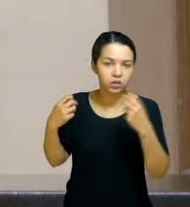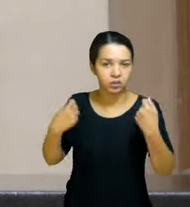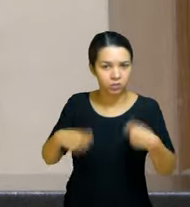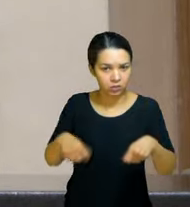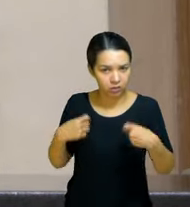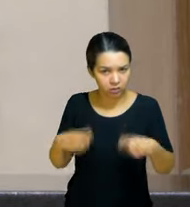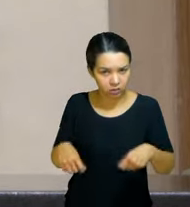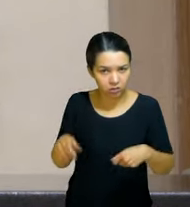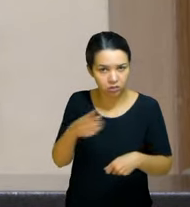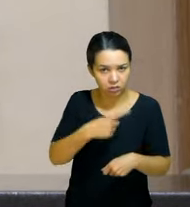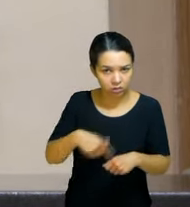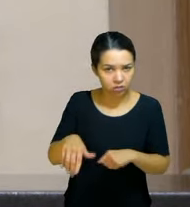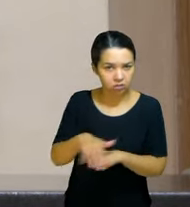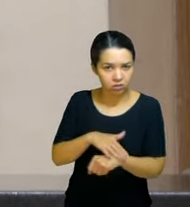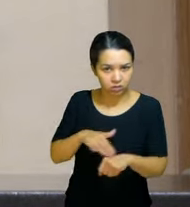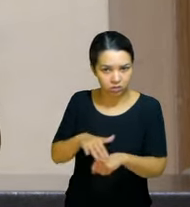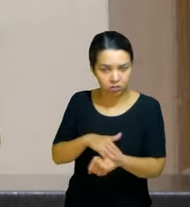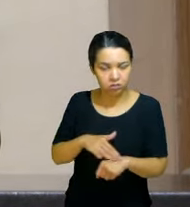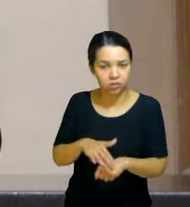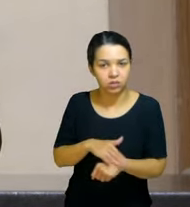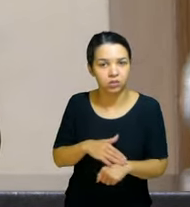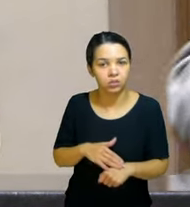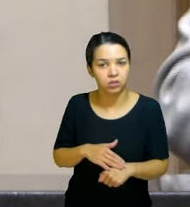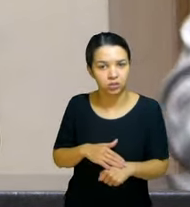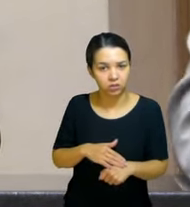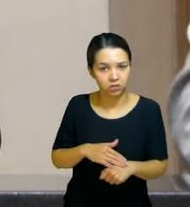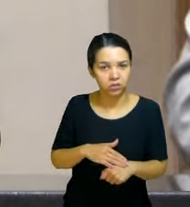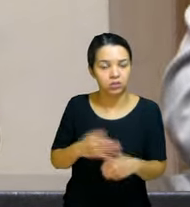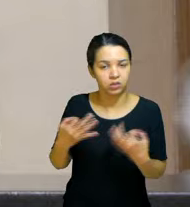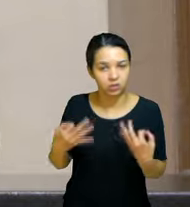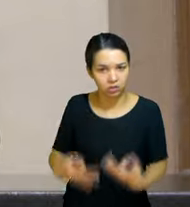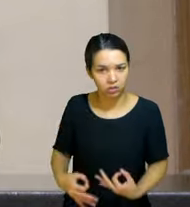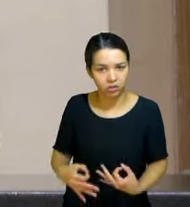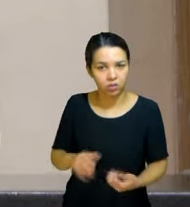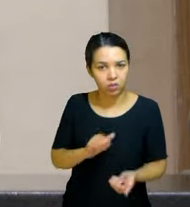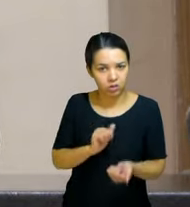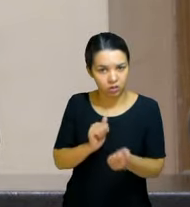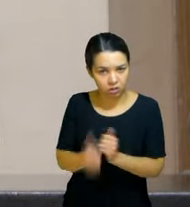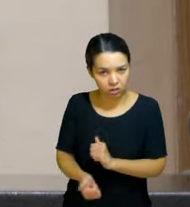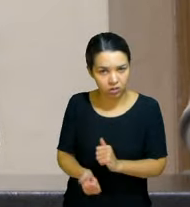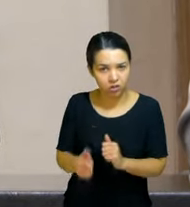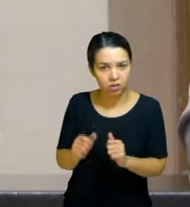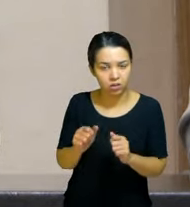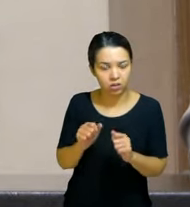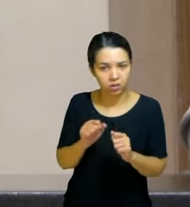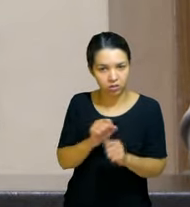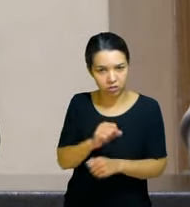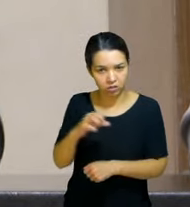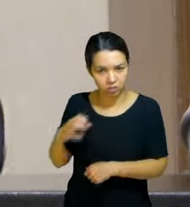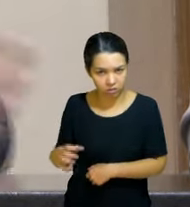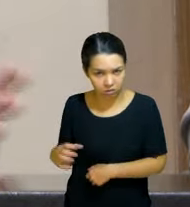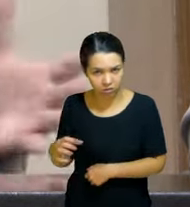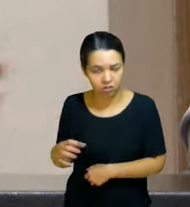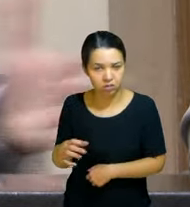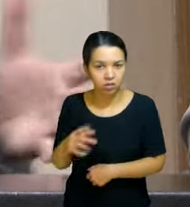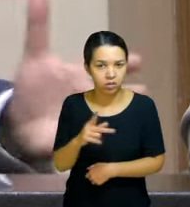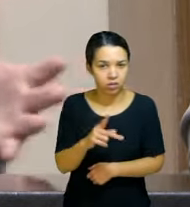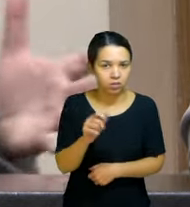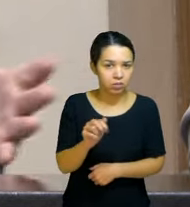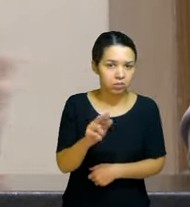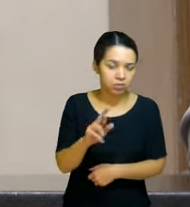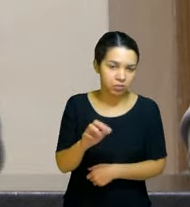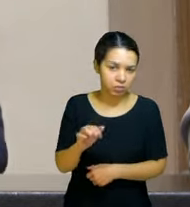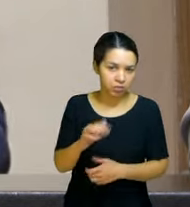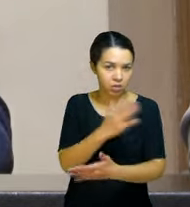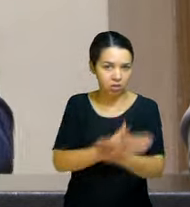ache o entendimento necessário para que o atleta de Santa Catarina, para que o desporto, para que o paradesporto, que no final é o que a